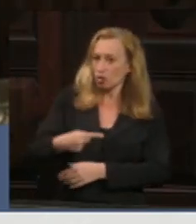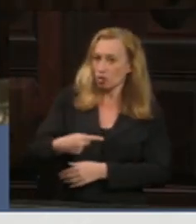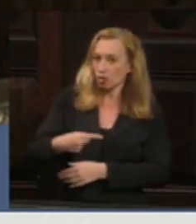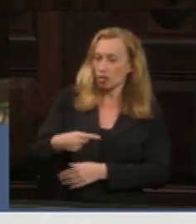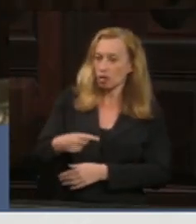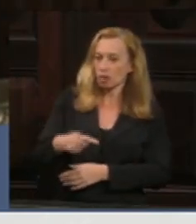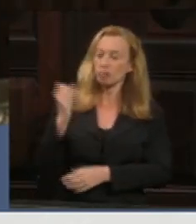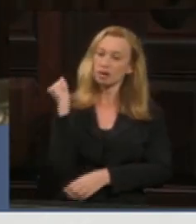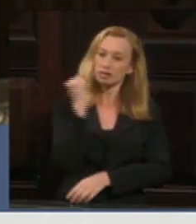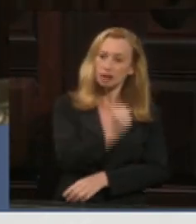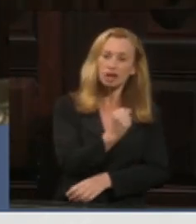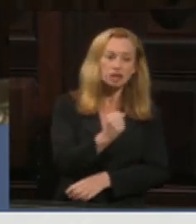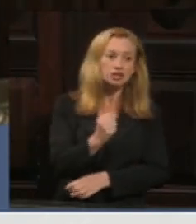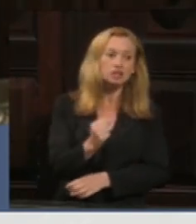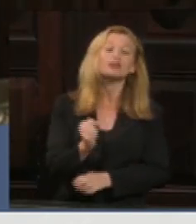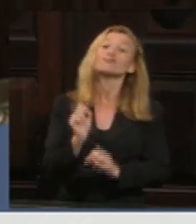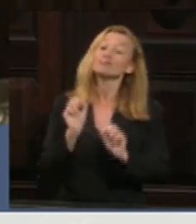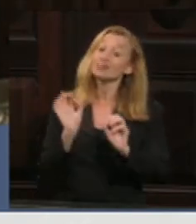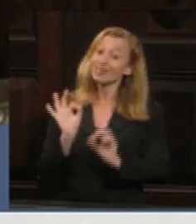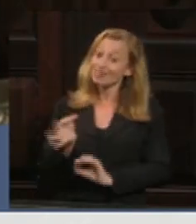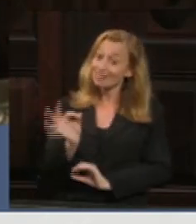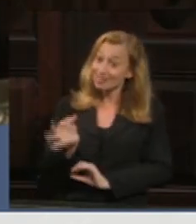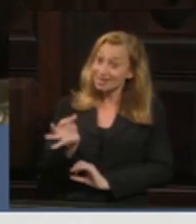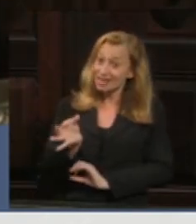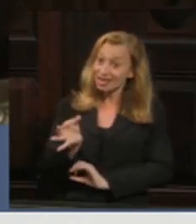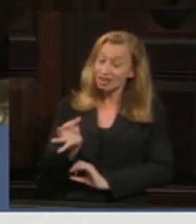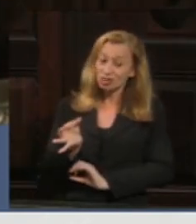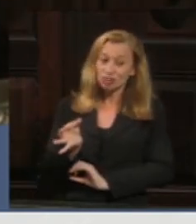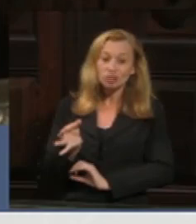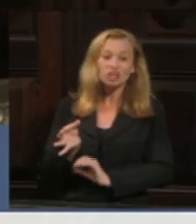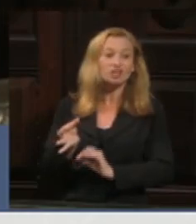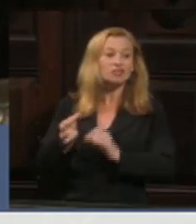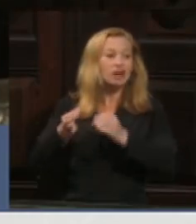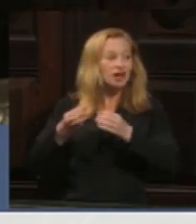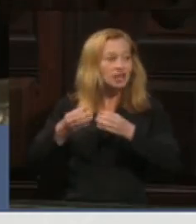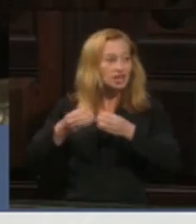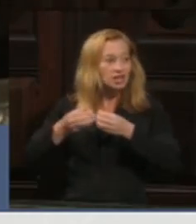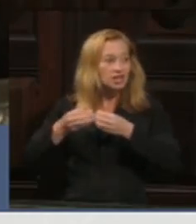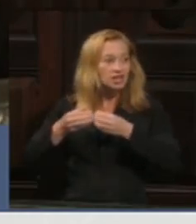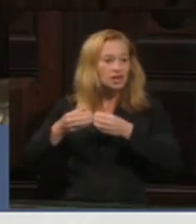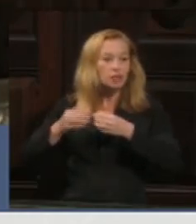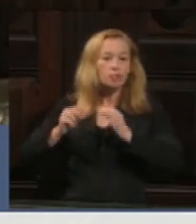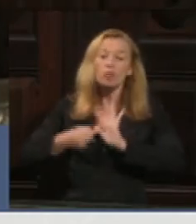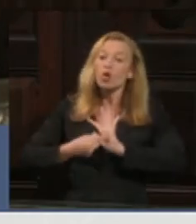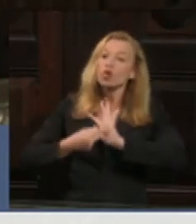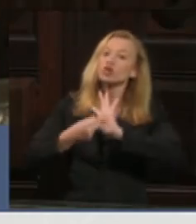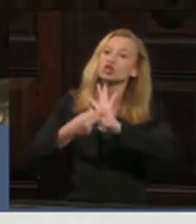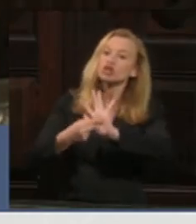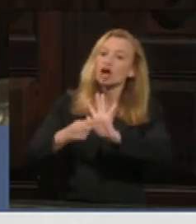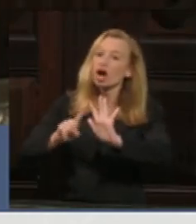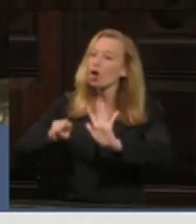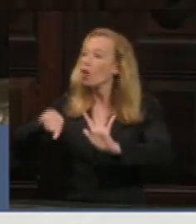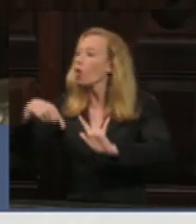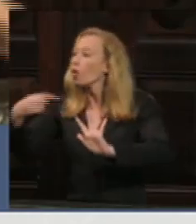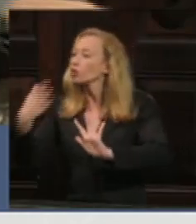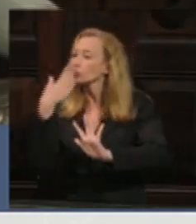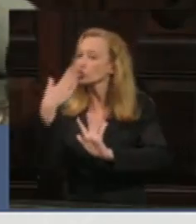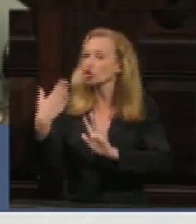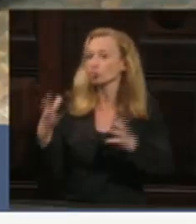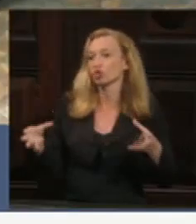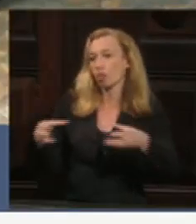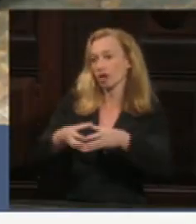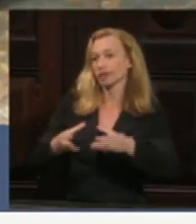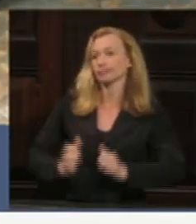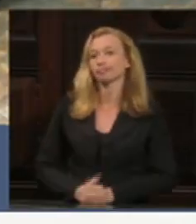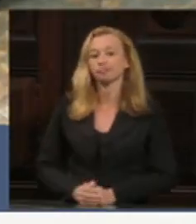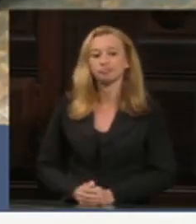Anderson, possivelmente vai se desvendar também essa outra quadrilha. Deputada Lucinha, por